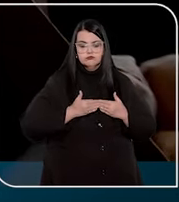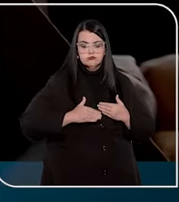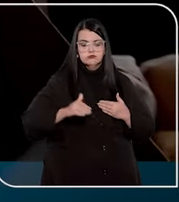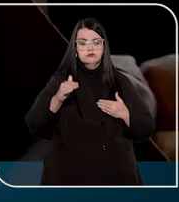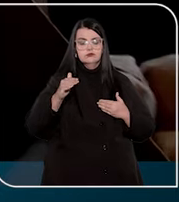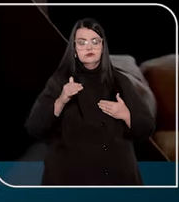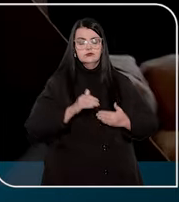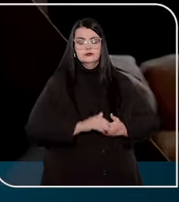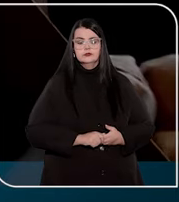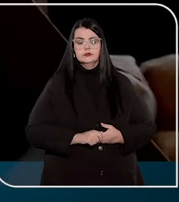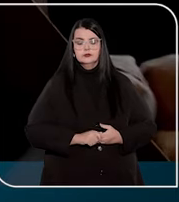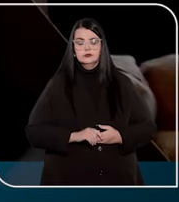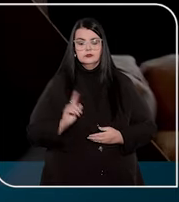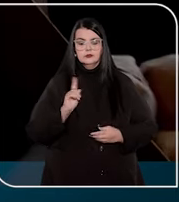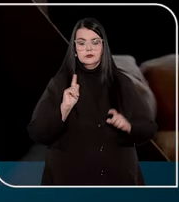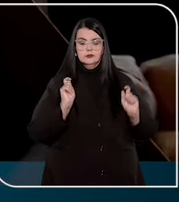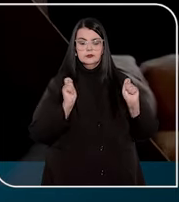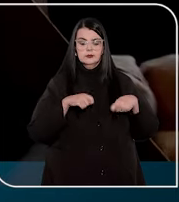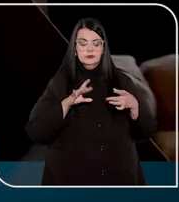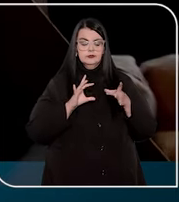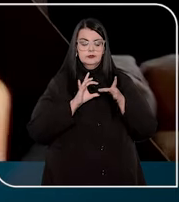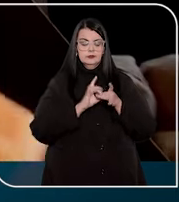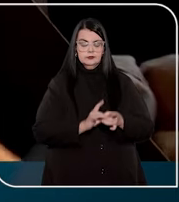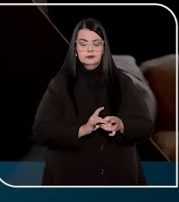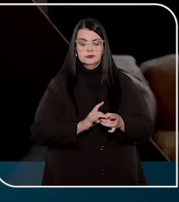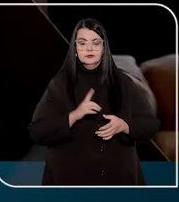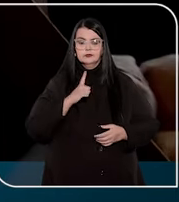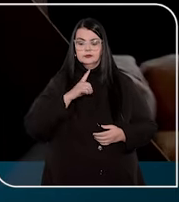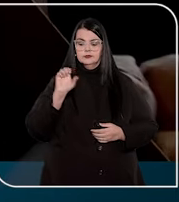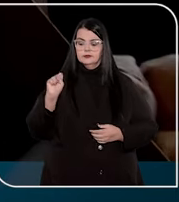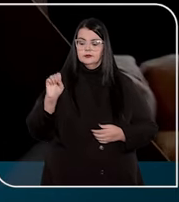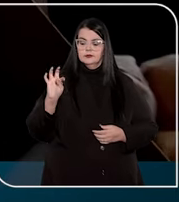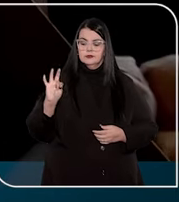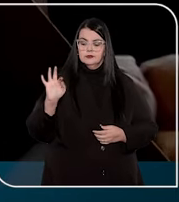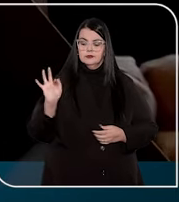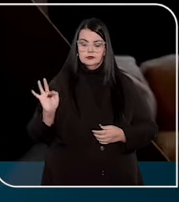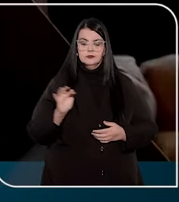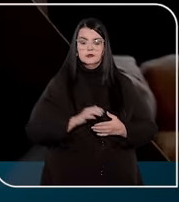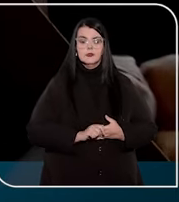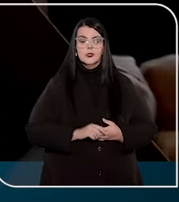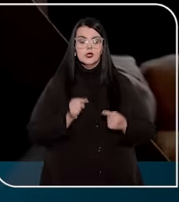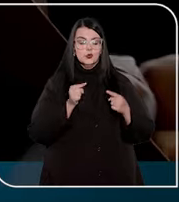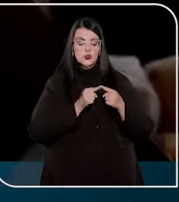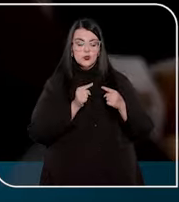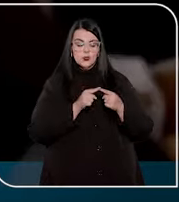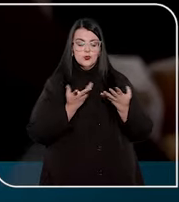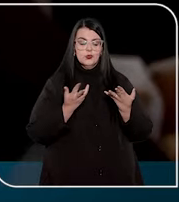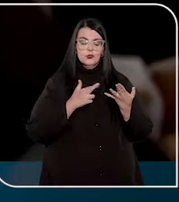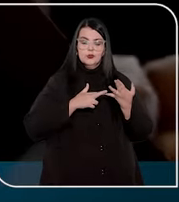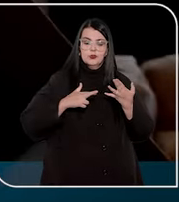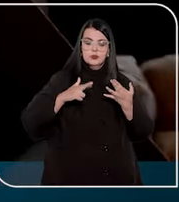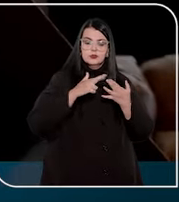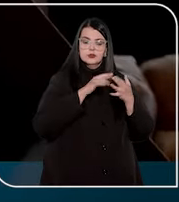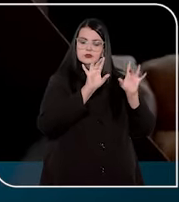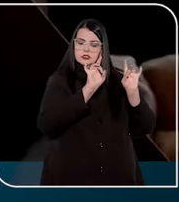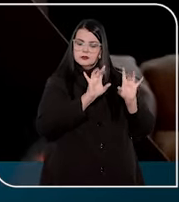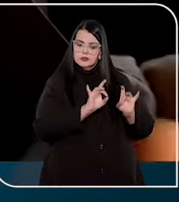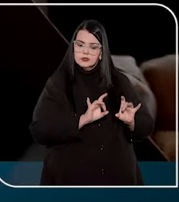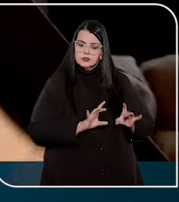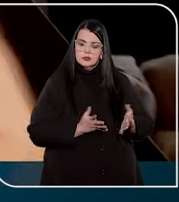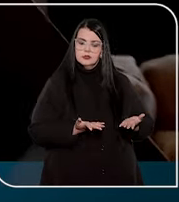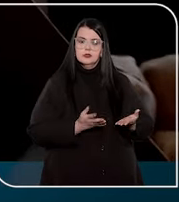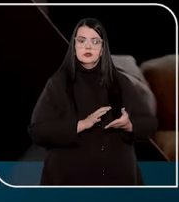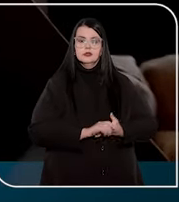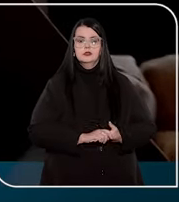dá para aplicar, isso é pacífico no Superior Tribunal de Justiça em relação aos recursos, né, dos recursos especiais que chegam